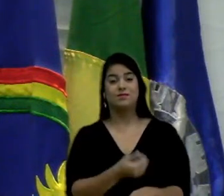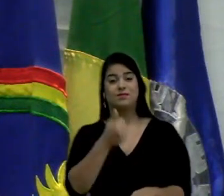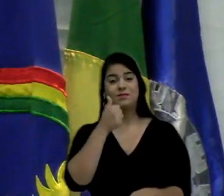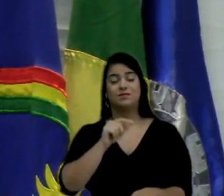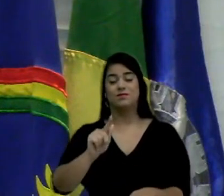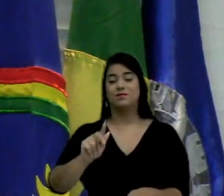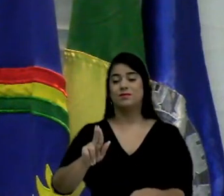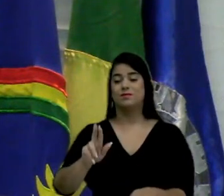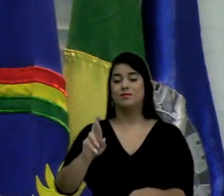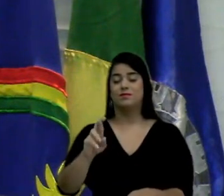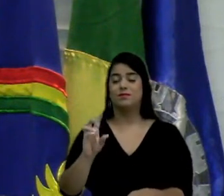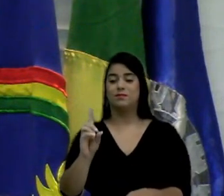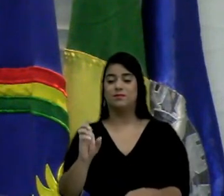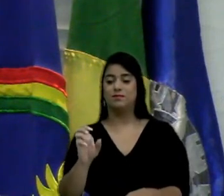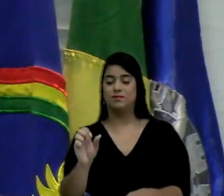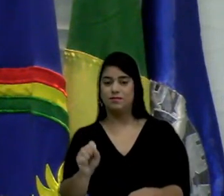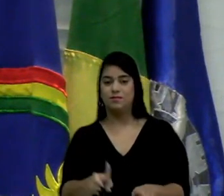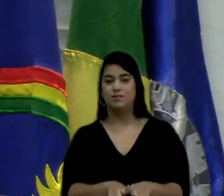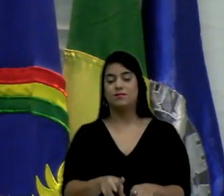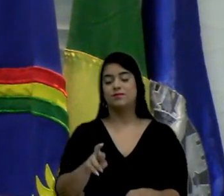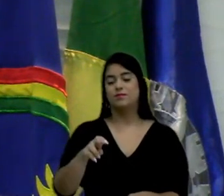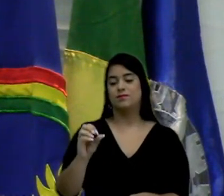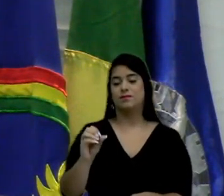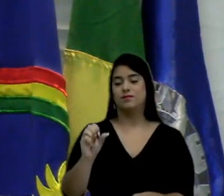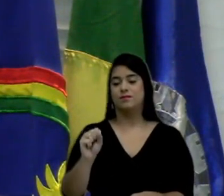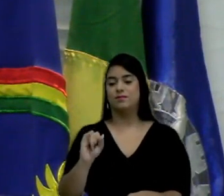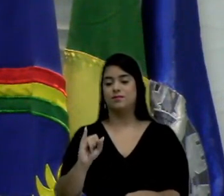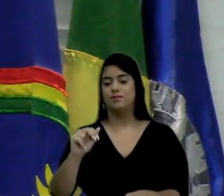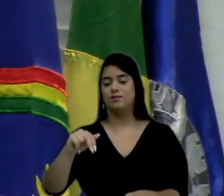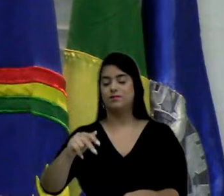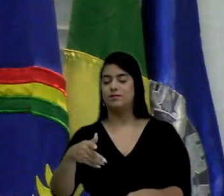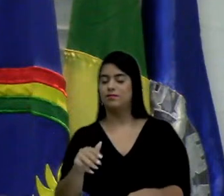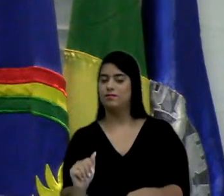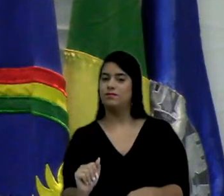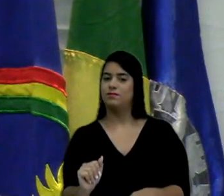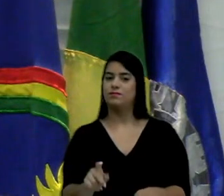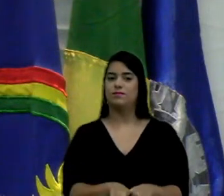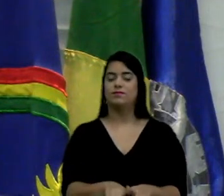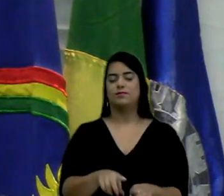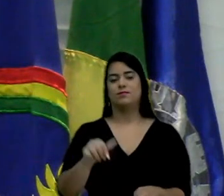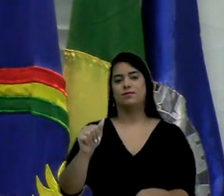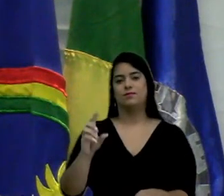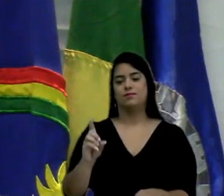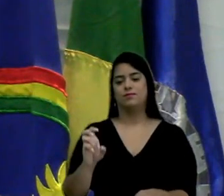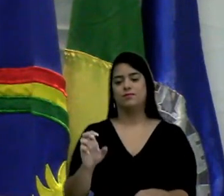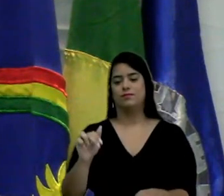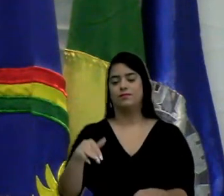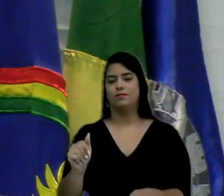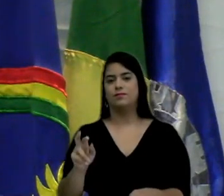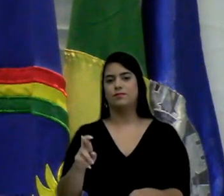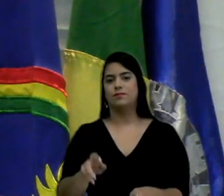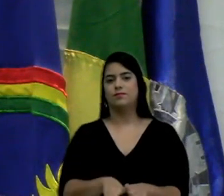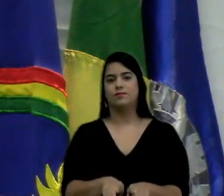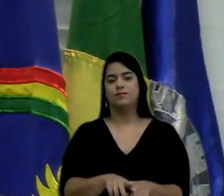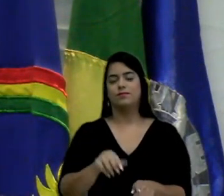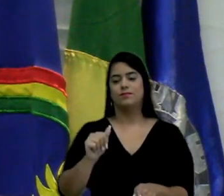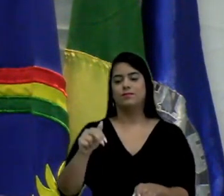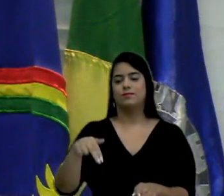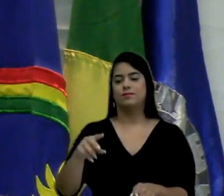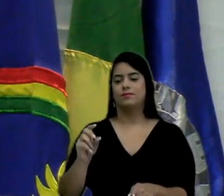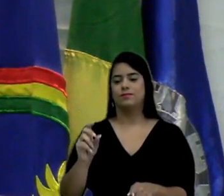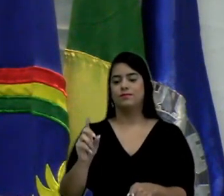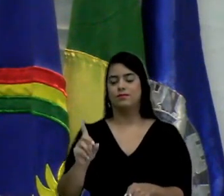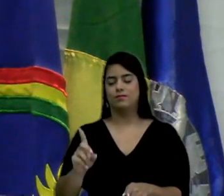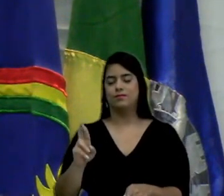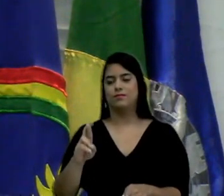Ribeiro Rosinha lá do sítio mailada adem de saúde Andreia Lopes esposa do nosso